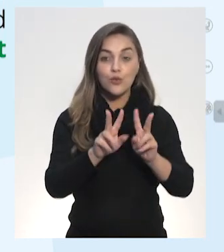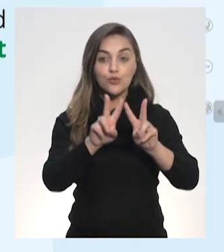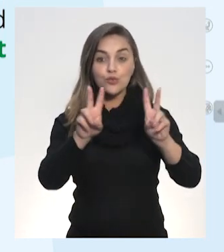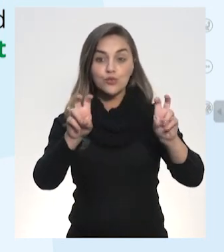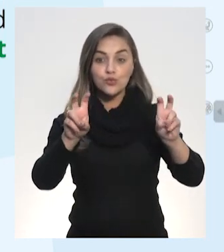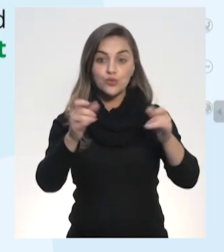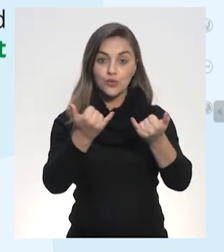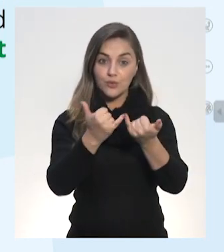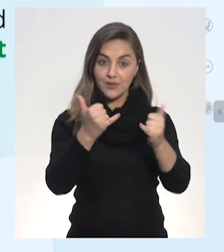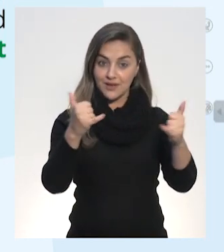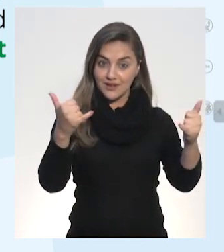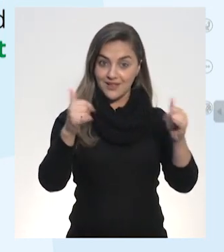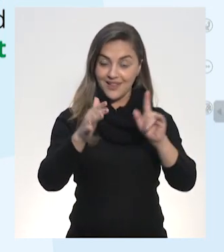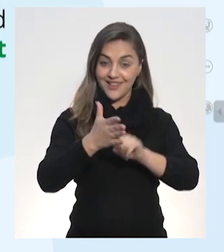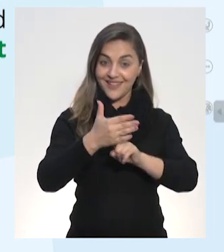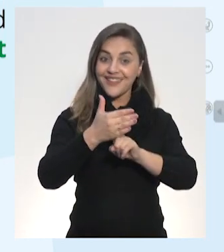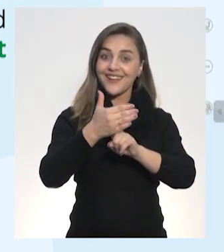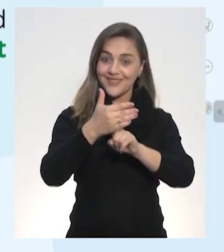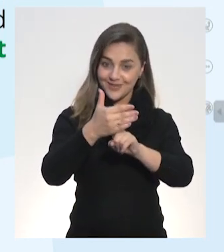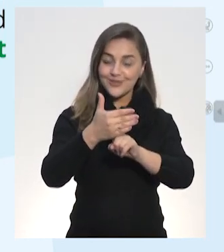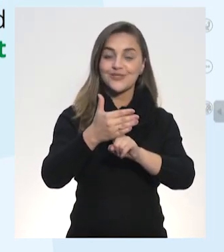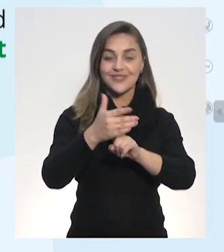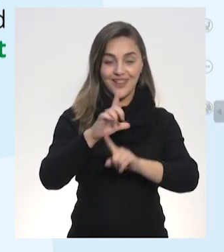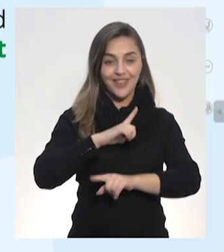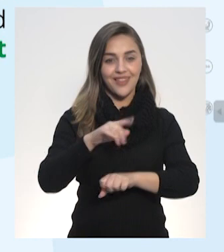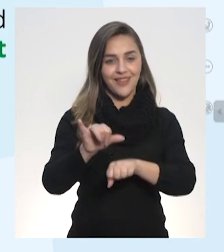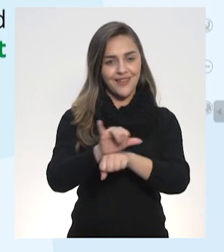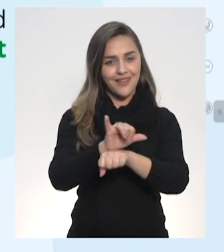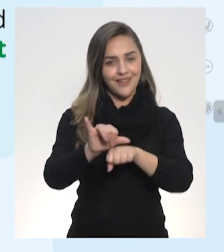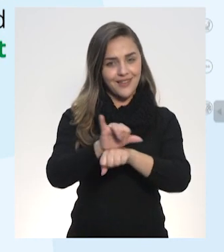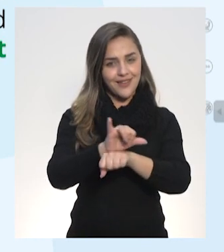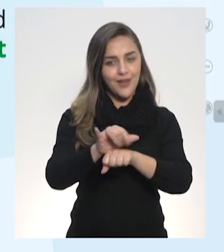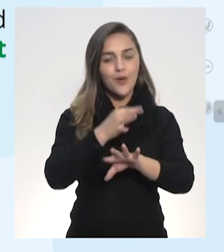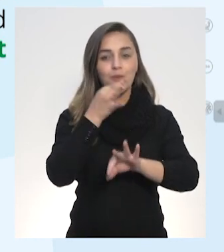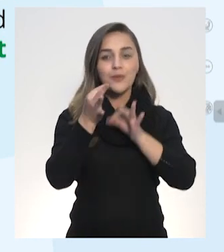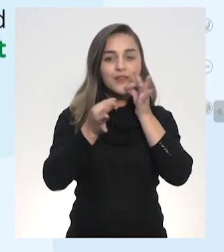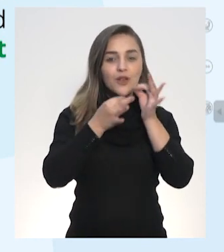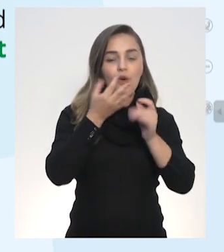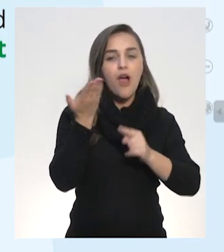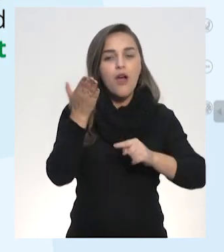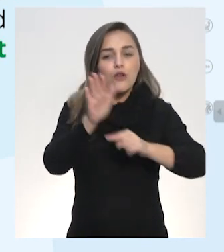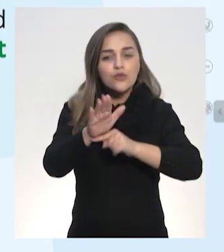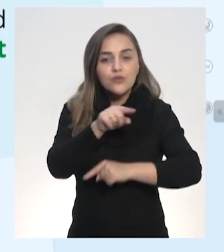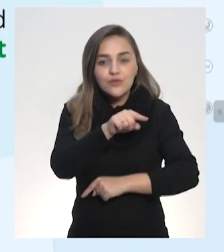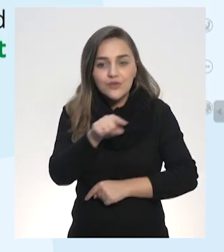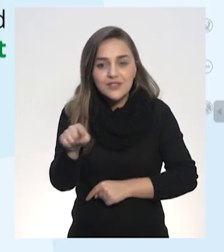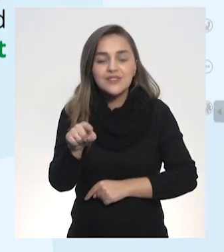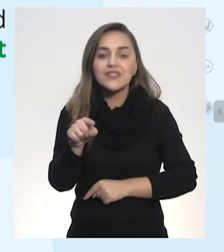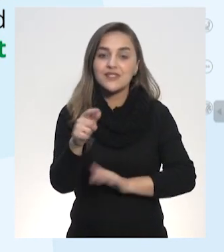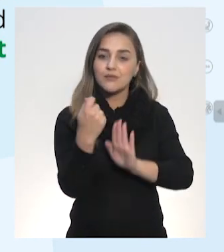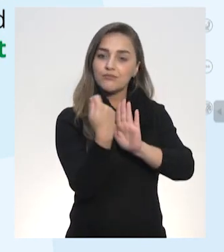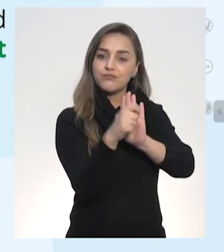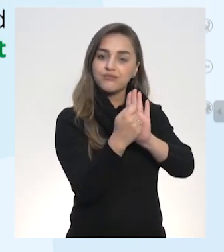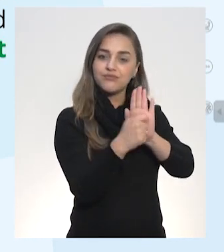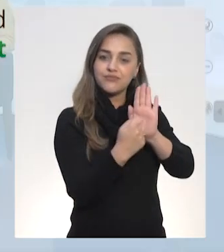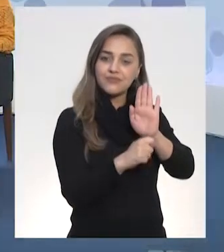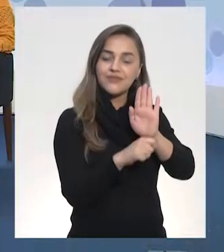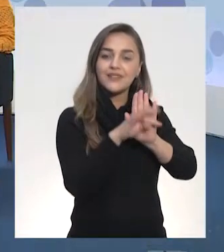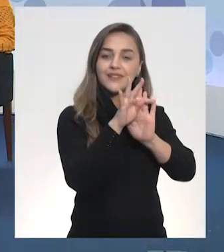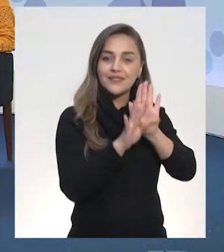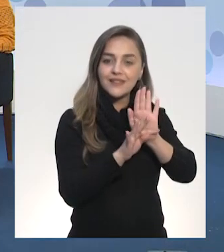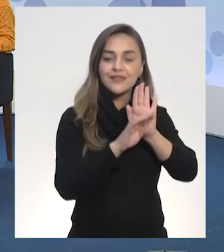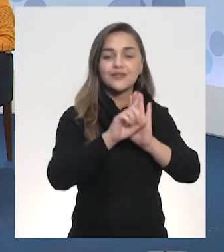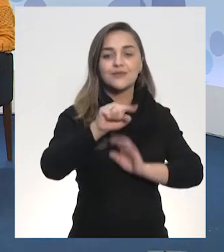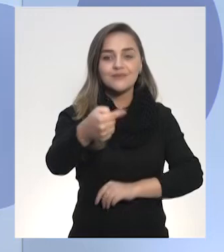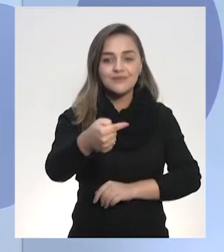tecnologia, mas a gente está usando estratégia de argumentação aqui para quando vocês forem escrever seus textos. Isso a gente usa sempre, tanto português e inglês, né, Antônia?